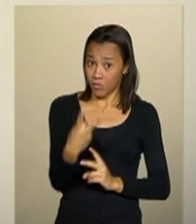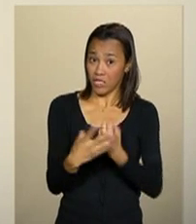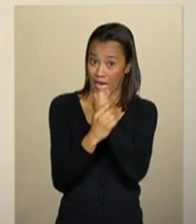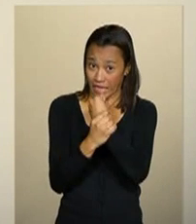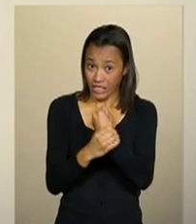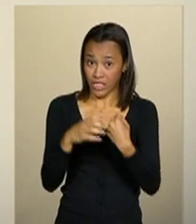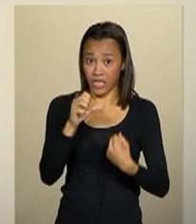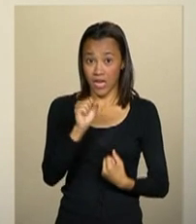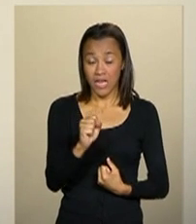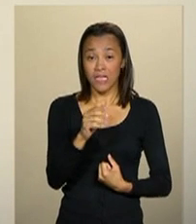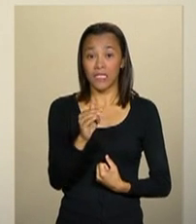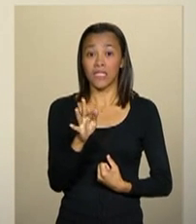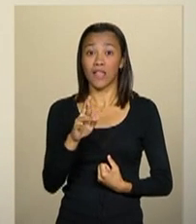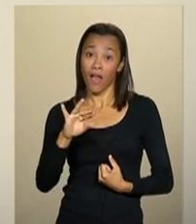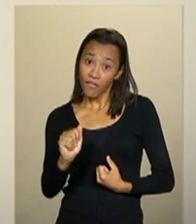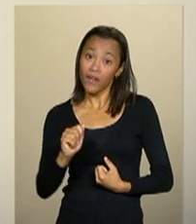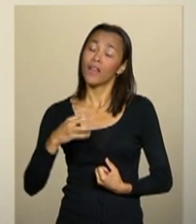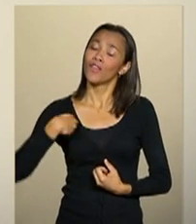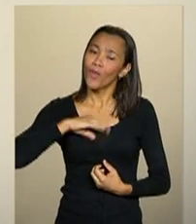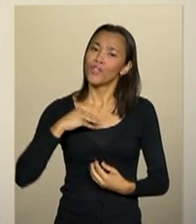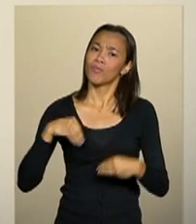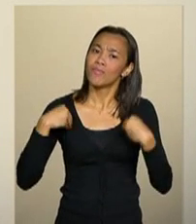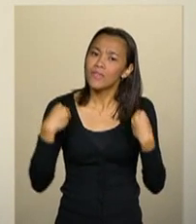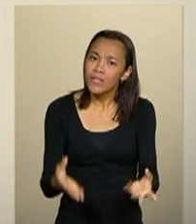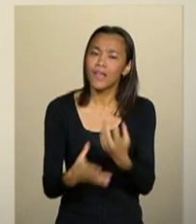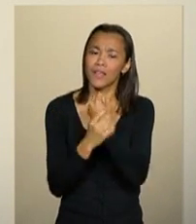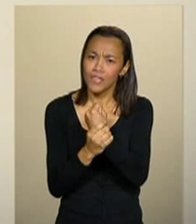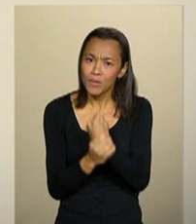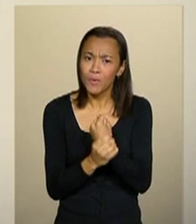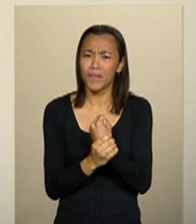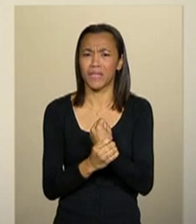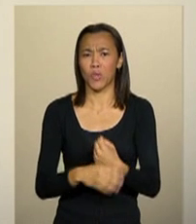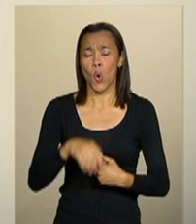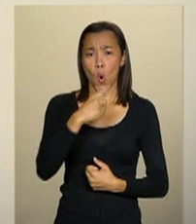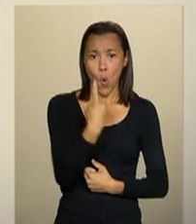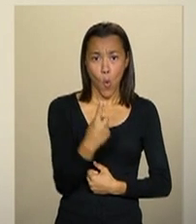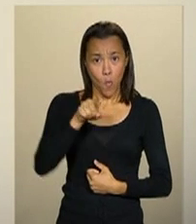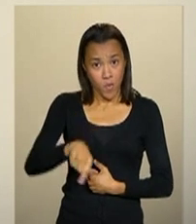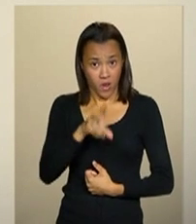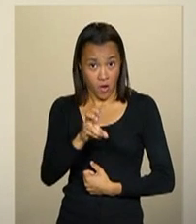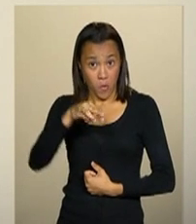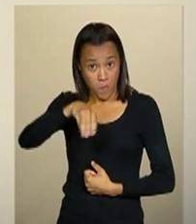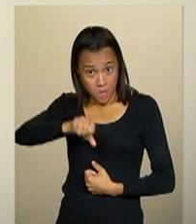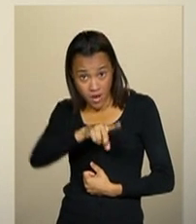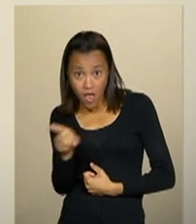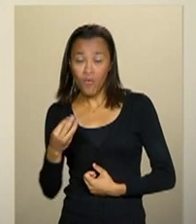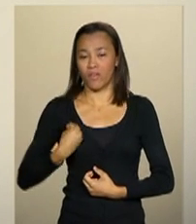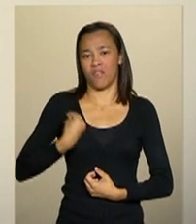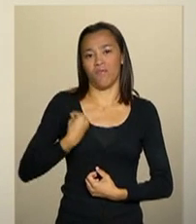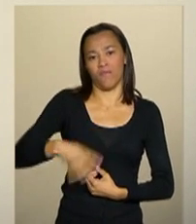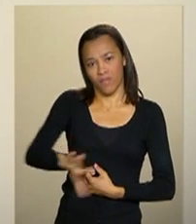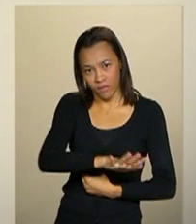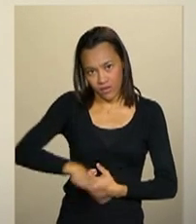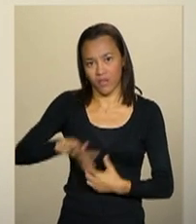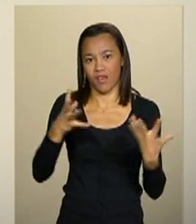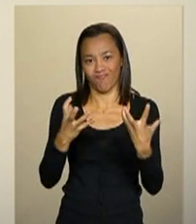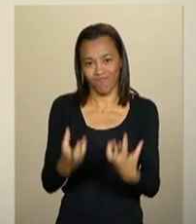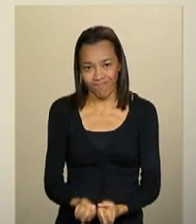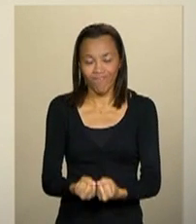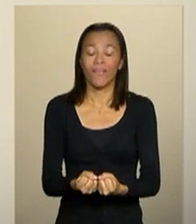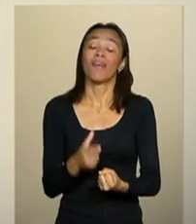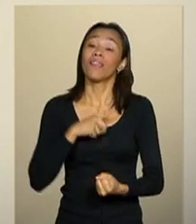do garantia safra nós estamos garantindo renda para um milhão e meio de famílias que vivem no semiárido